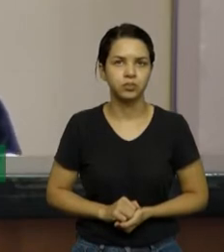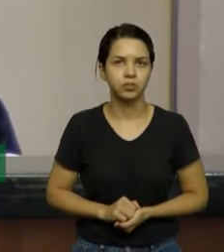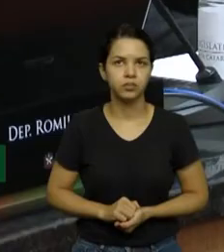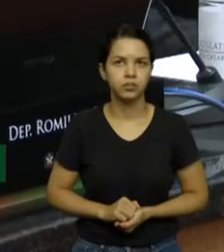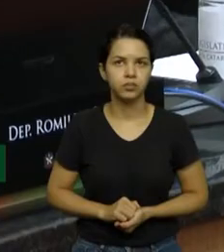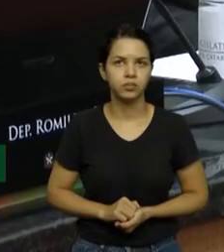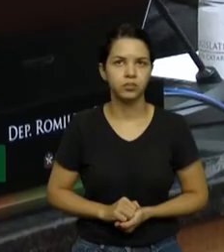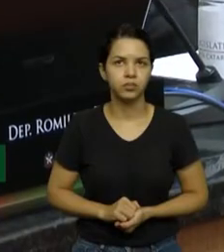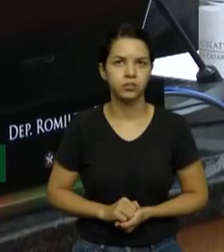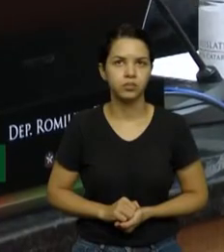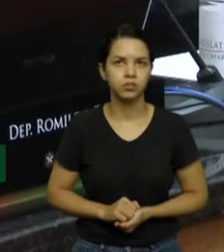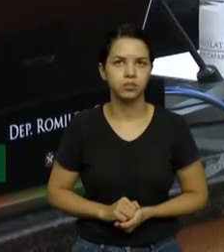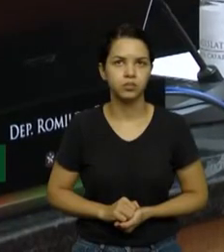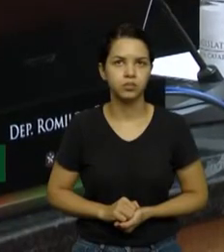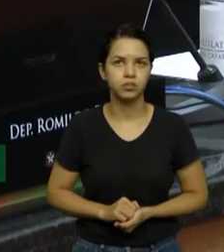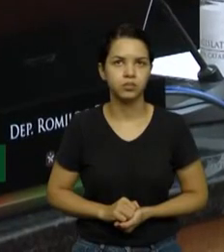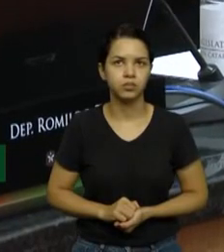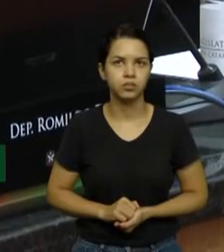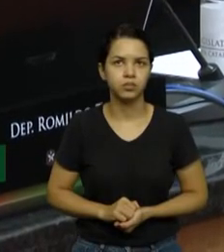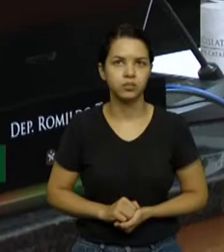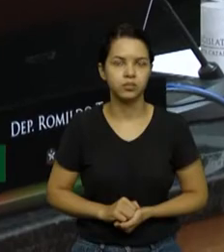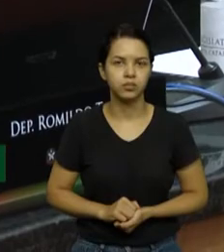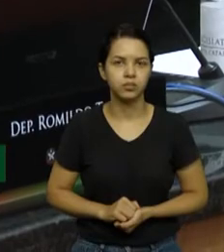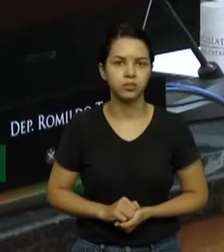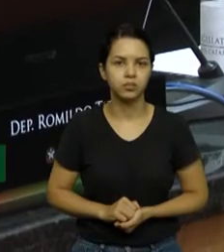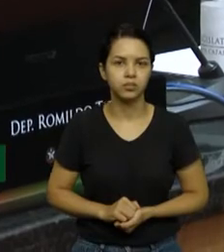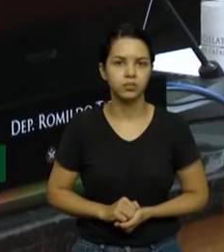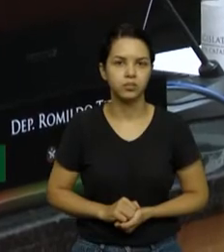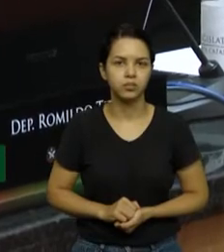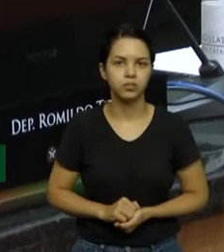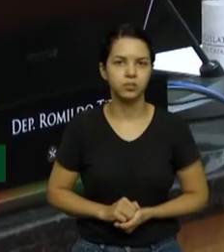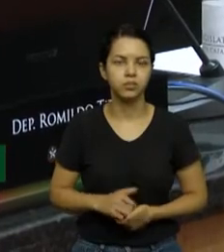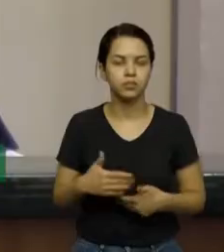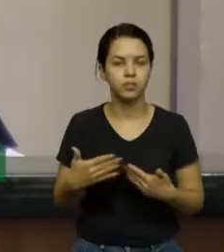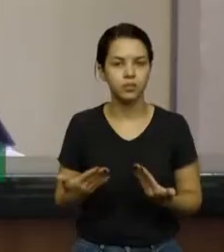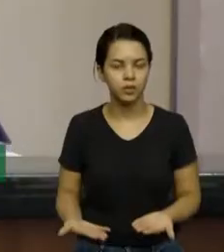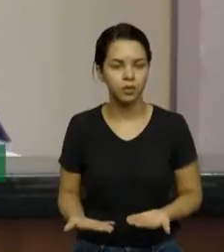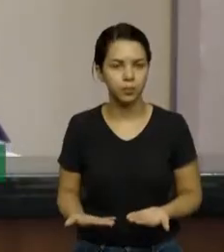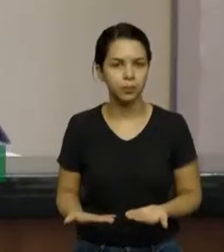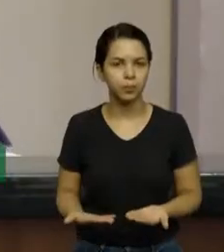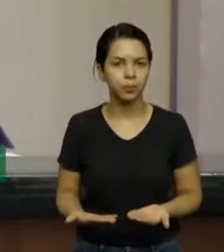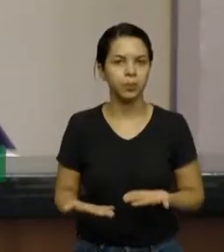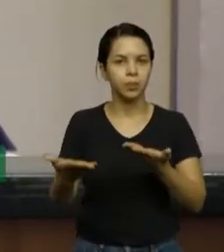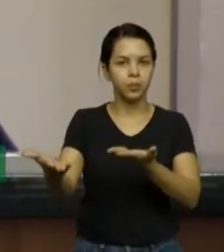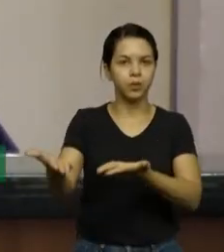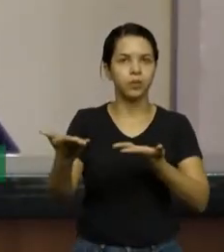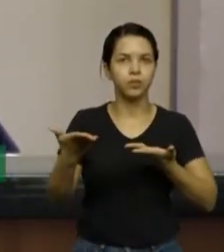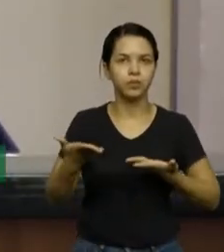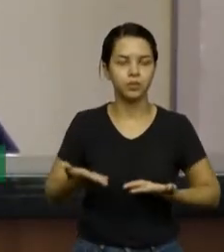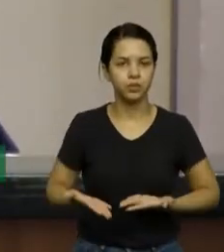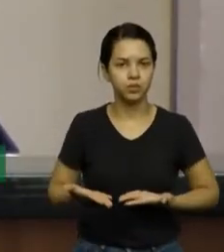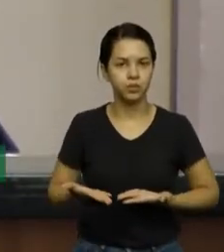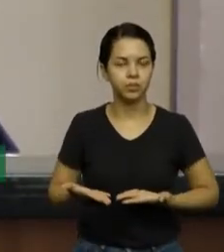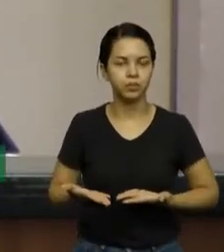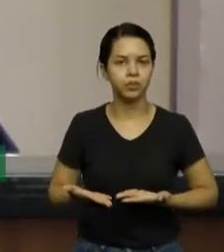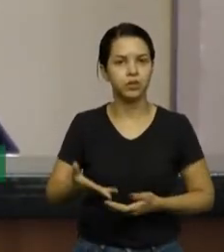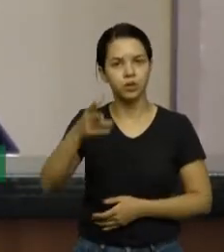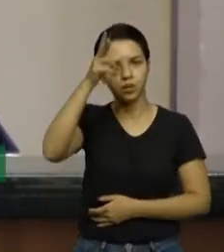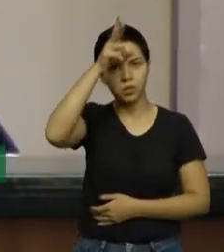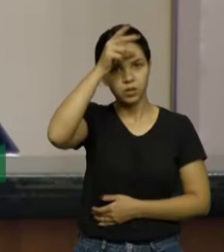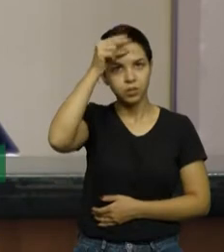Pode ser agora? Pode ser. Então, fazemos o convite aí ao